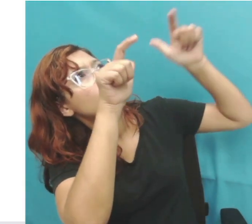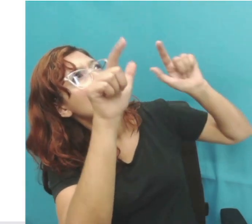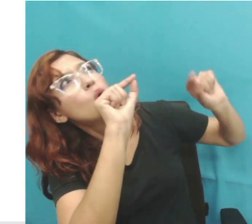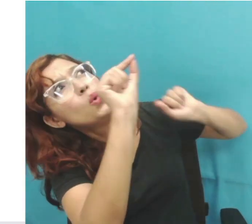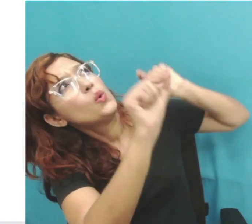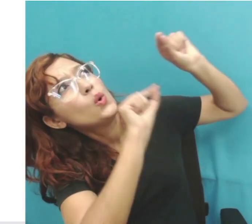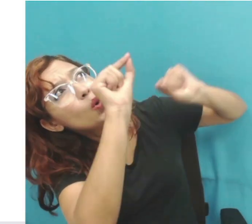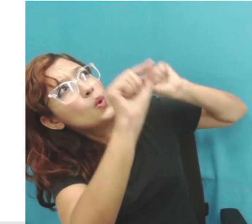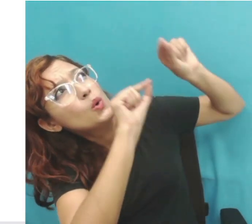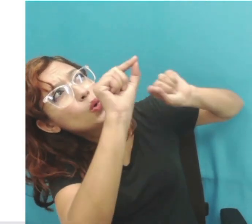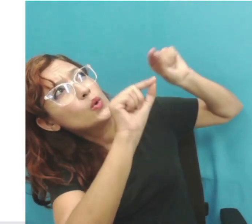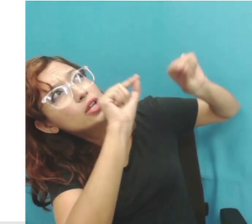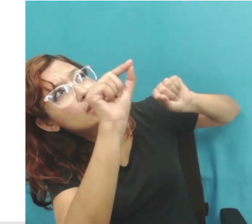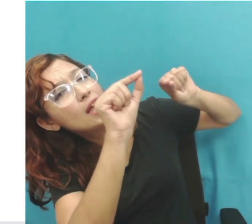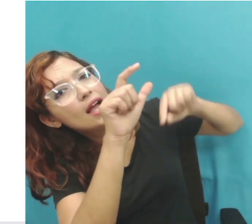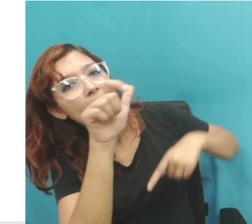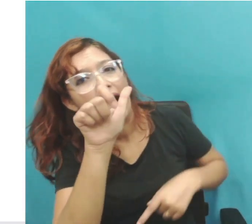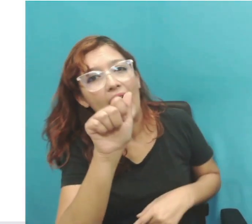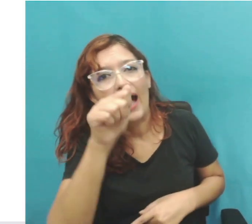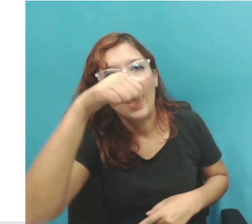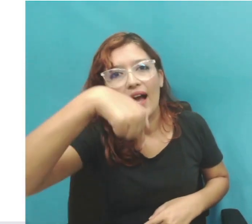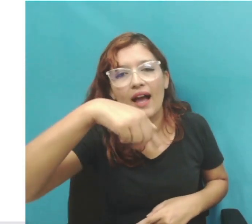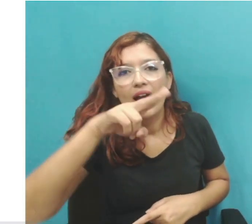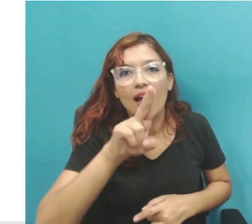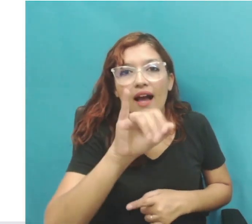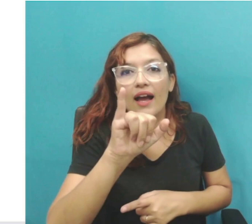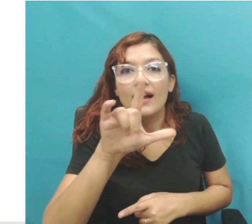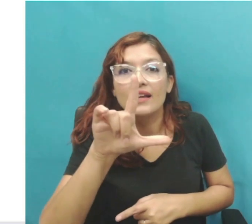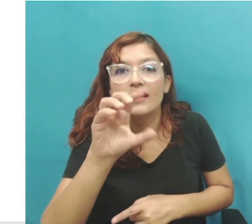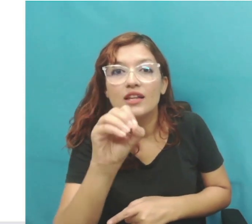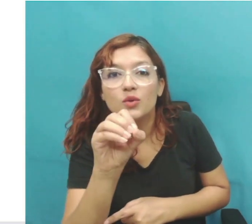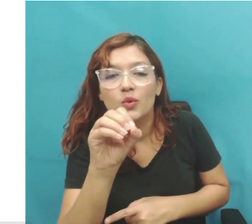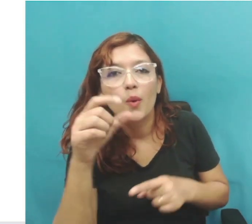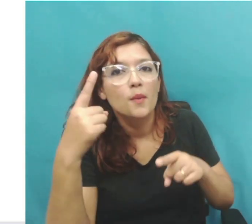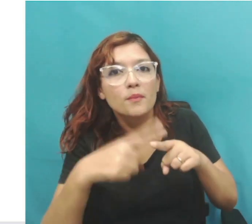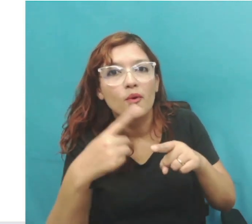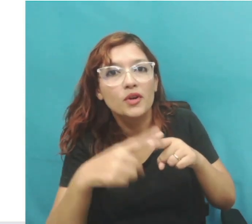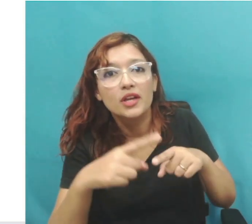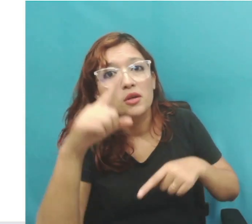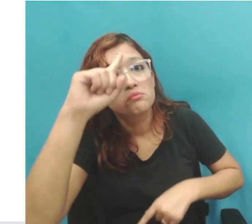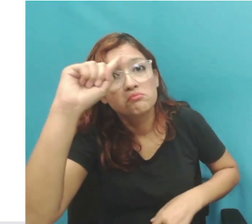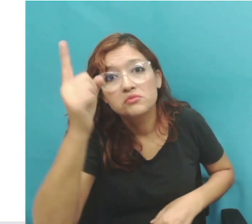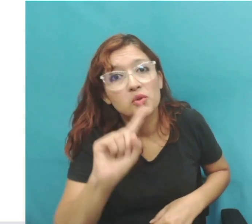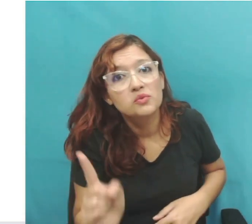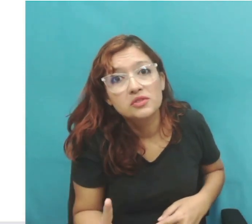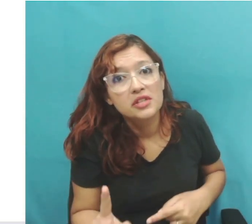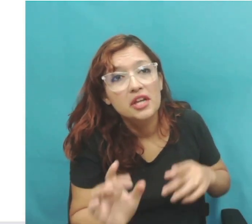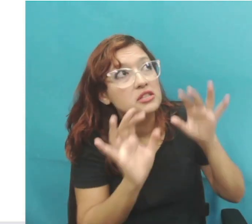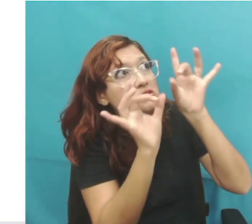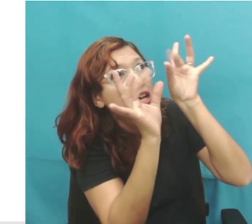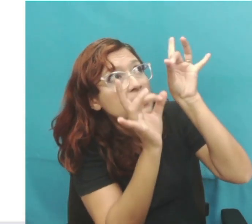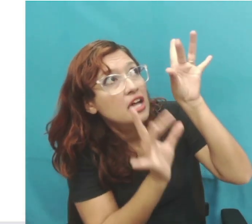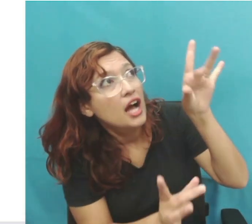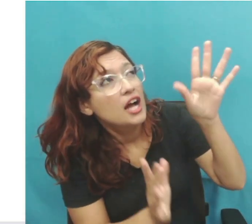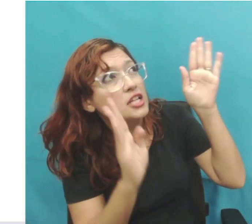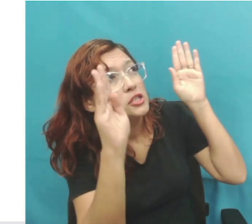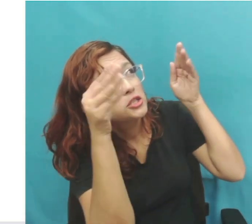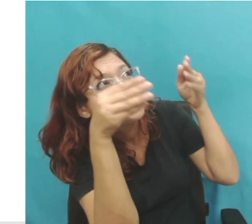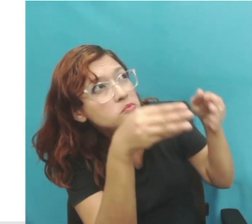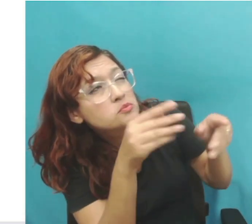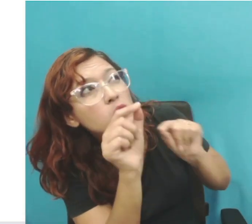Então, ó. O que é aquilo? Eu usei aquilo porque eu não sei o que